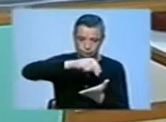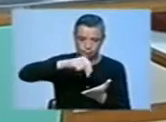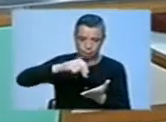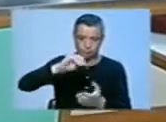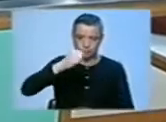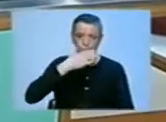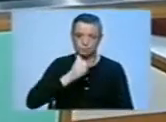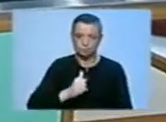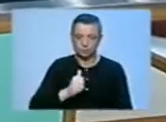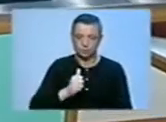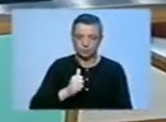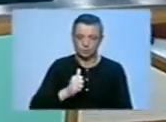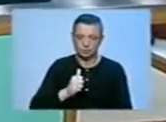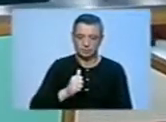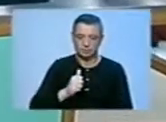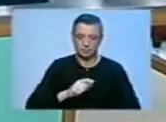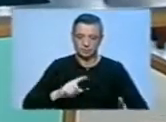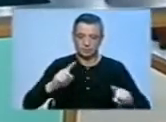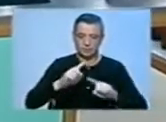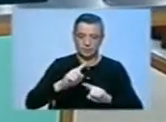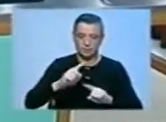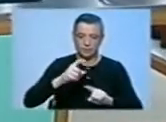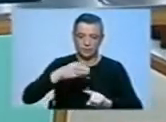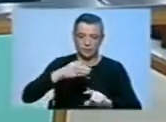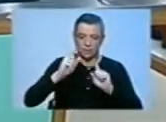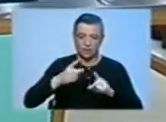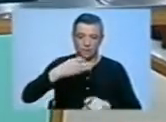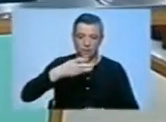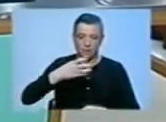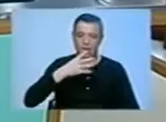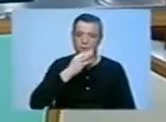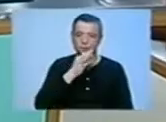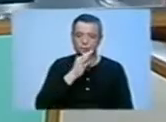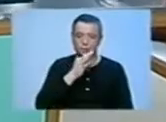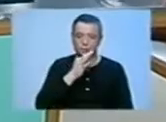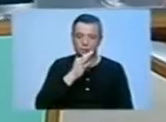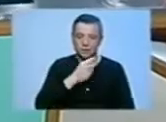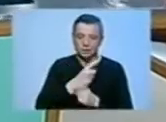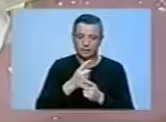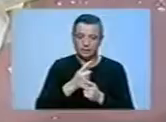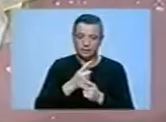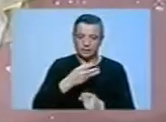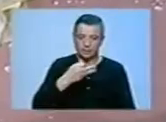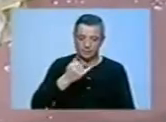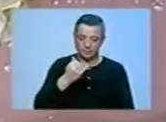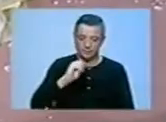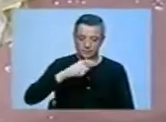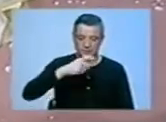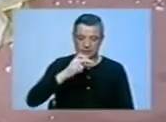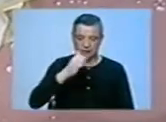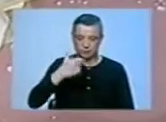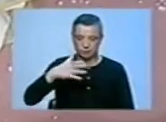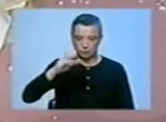turistas não me ajuda olha vamos pousar com querida açúcar vamos confiar também com alguns pistácios descascados e